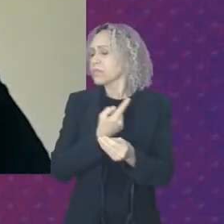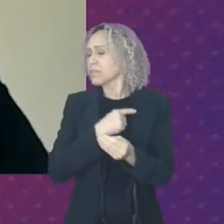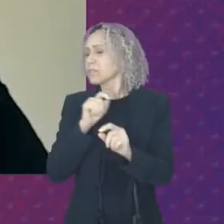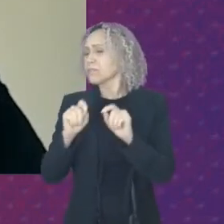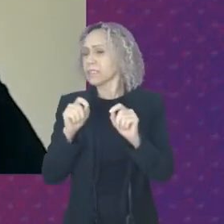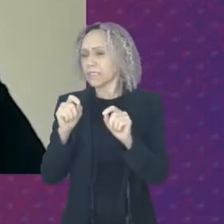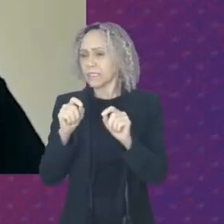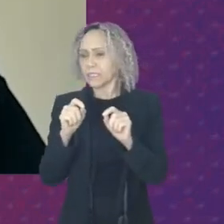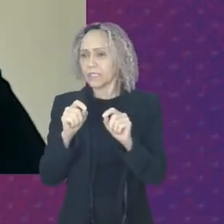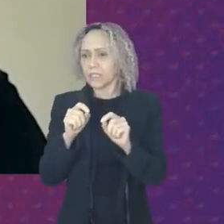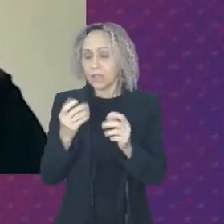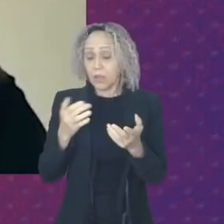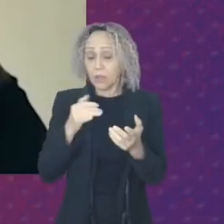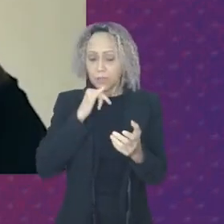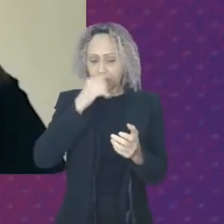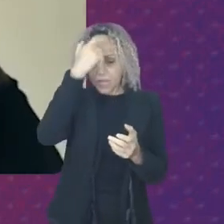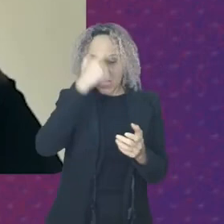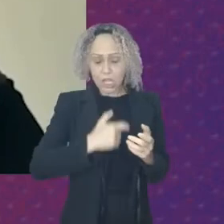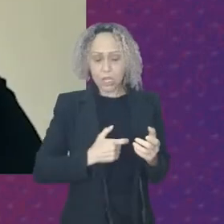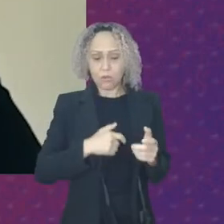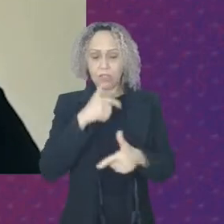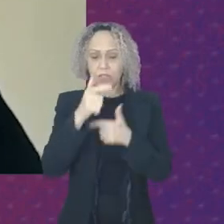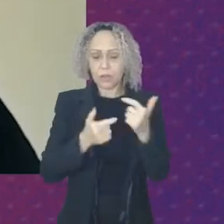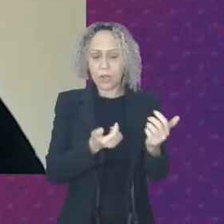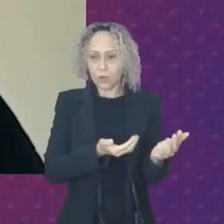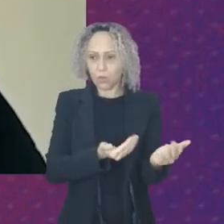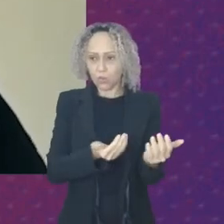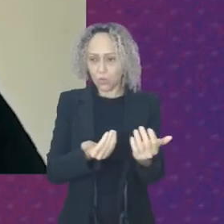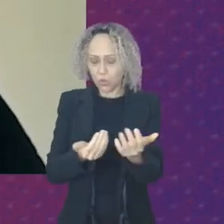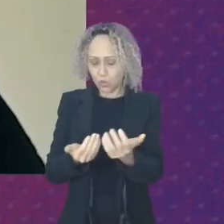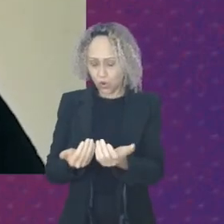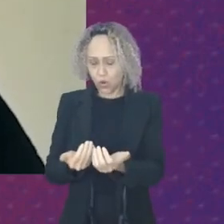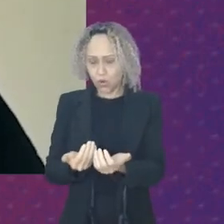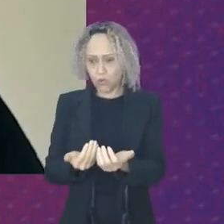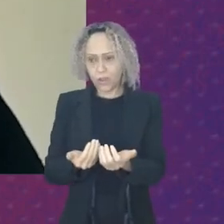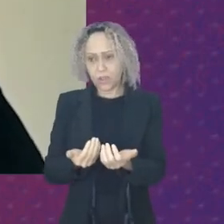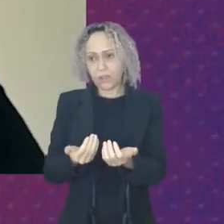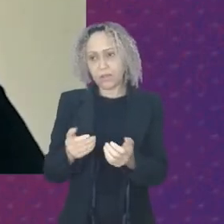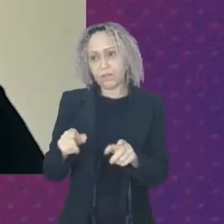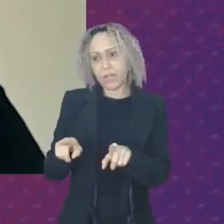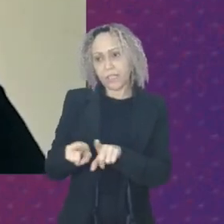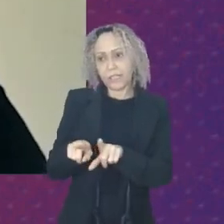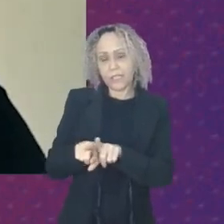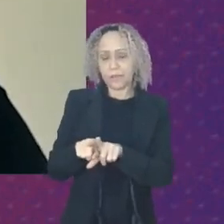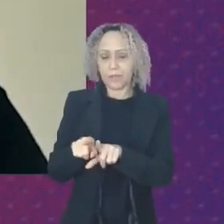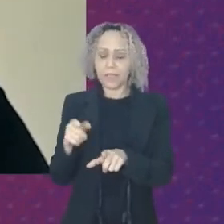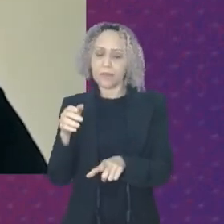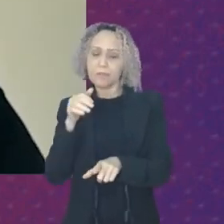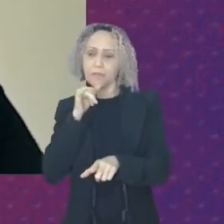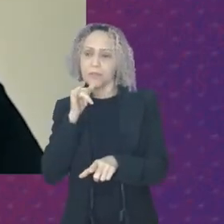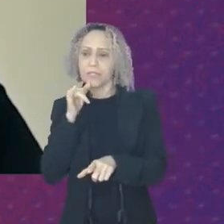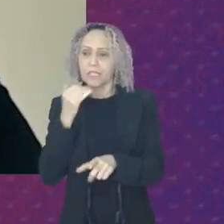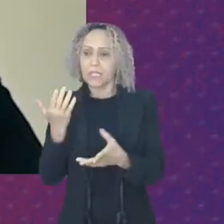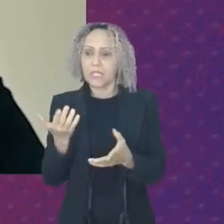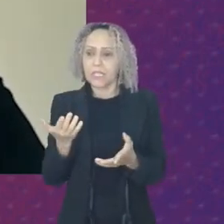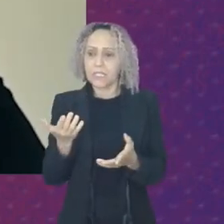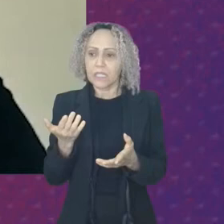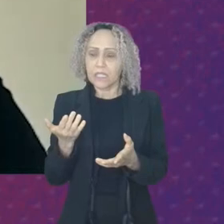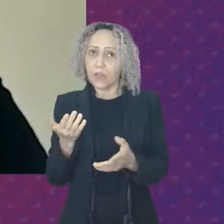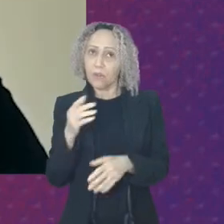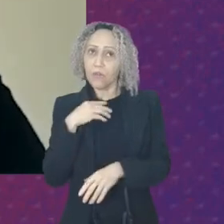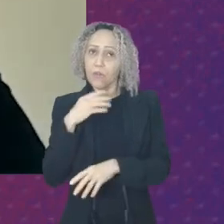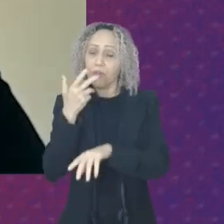caso, com as jovens, possivelmente com reels, que chegam a mais mulheres jovens, esses videozinhos rápidos do Instagram. Mas em